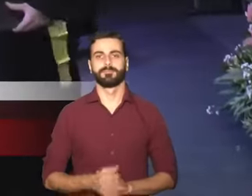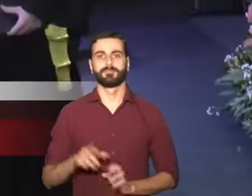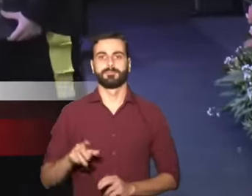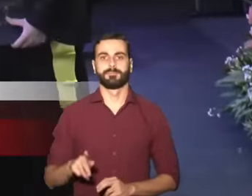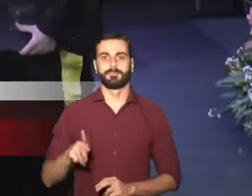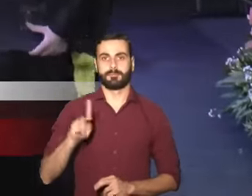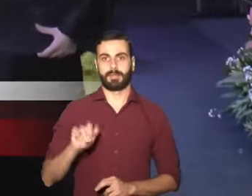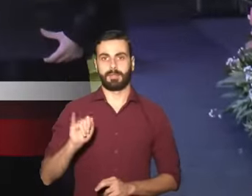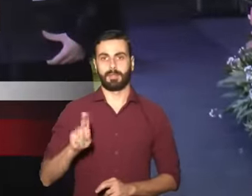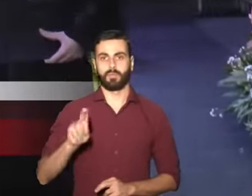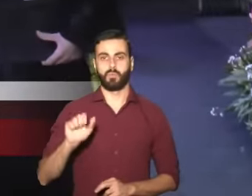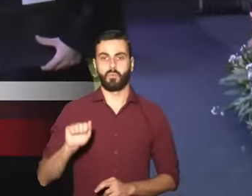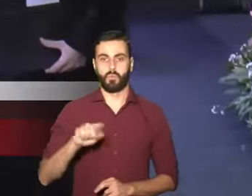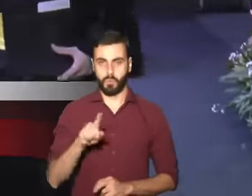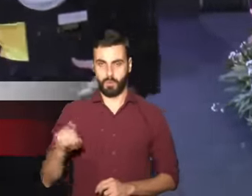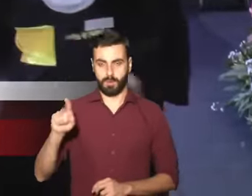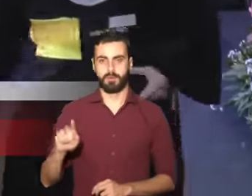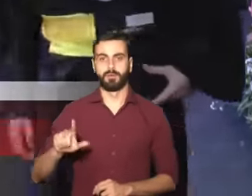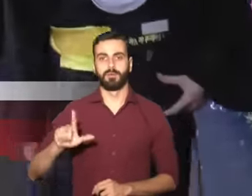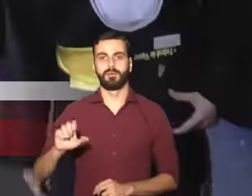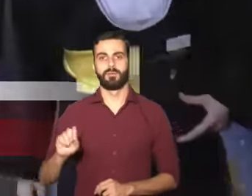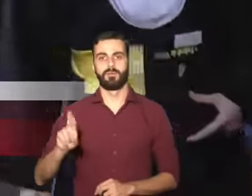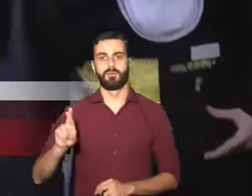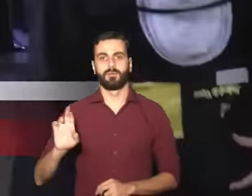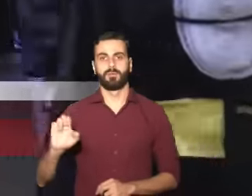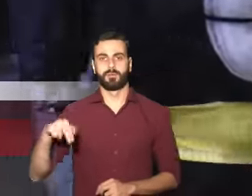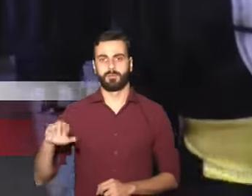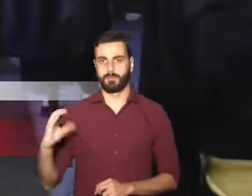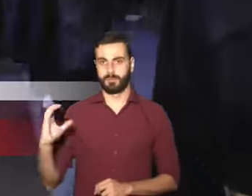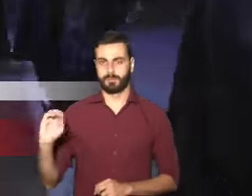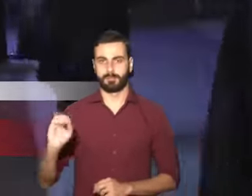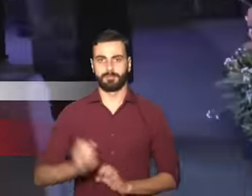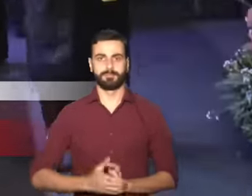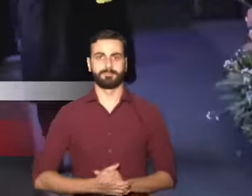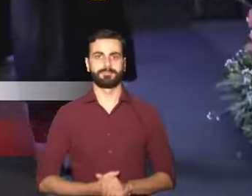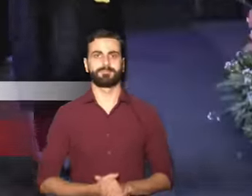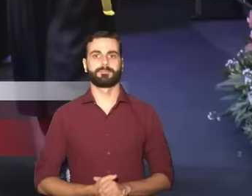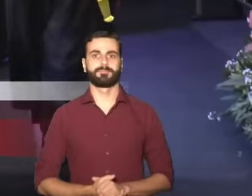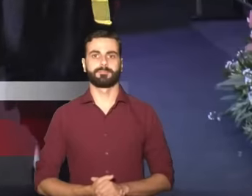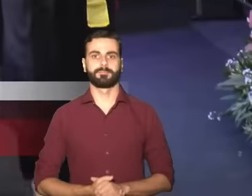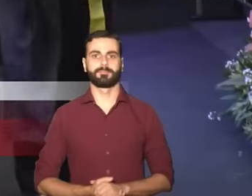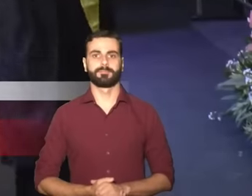Kiwan Lourenço Soares de Freitas Lopes.